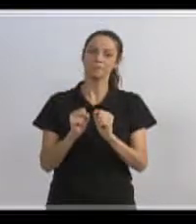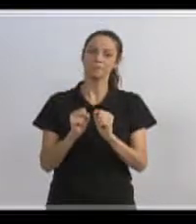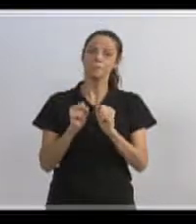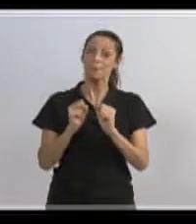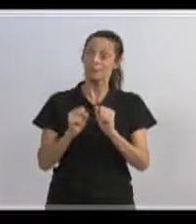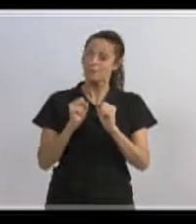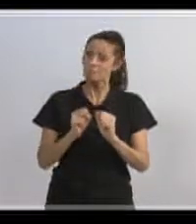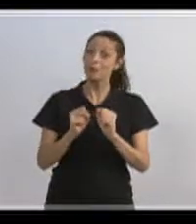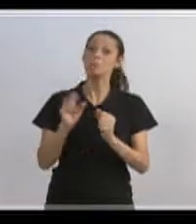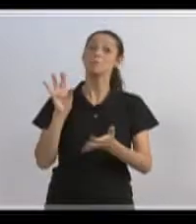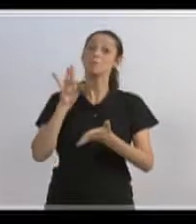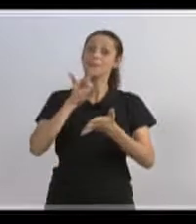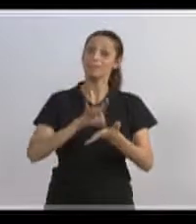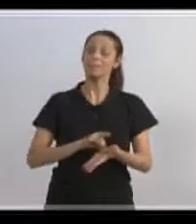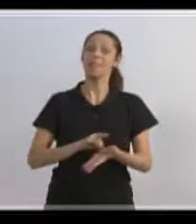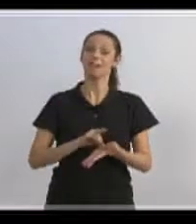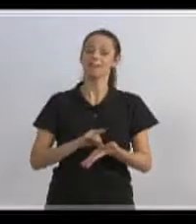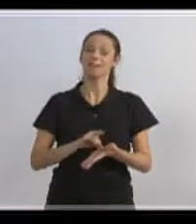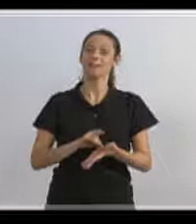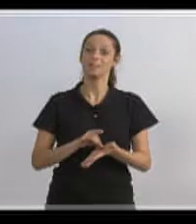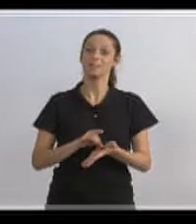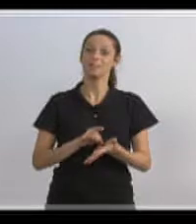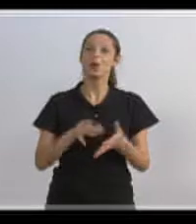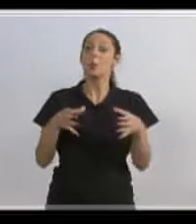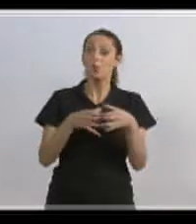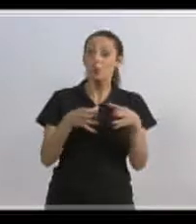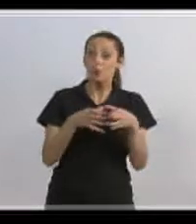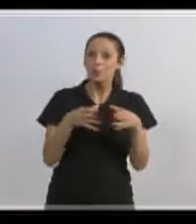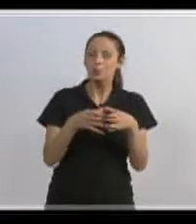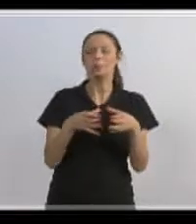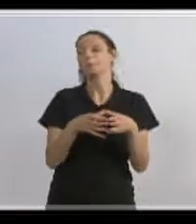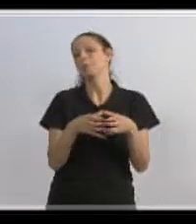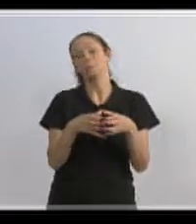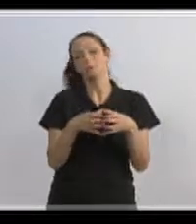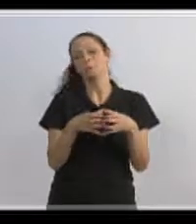surtir efeito para não só falarmos, sim,